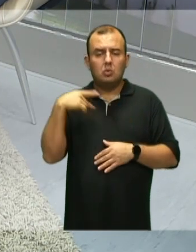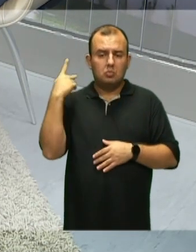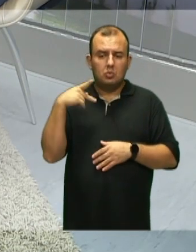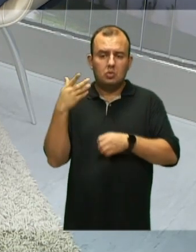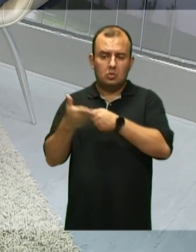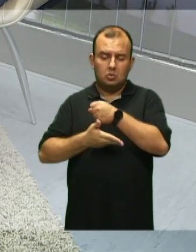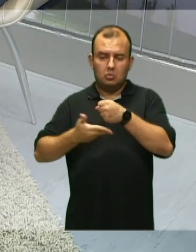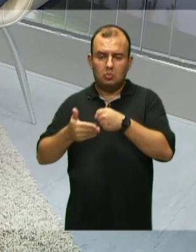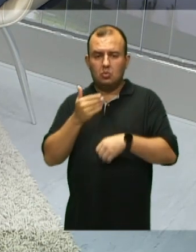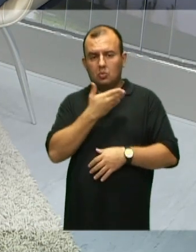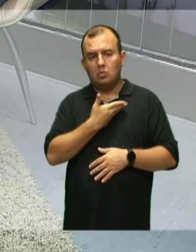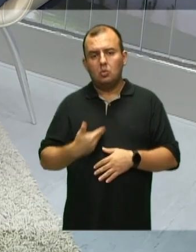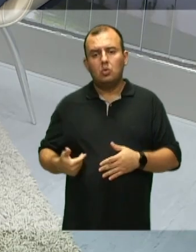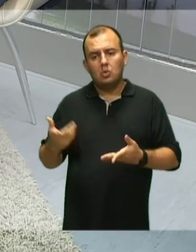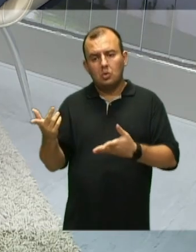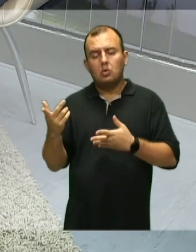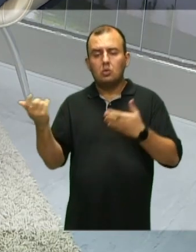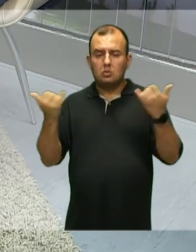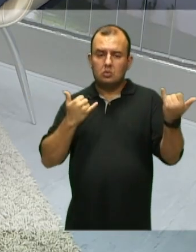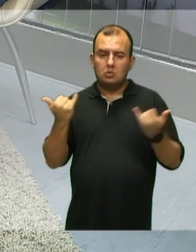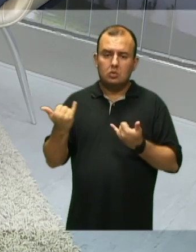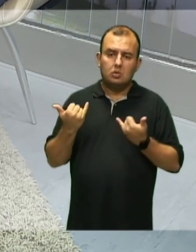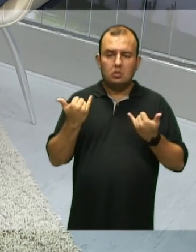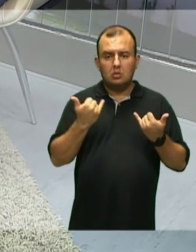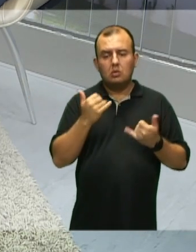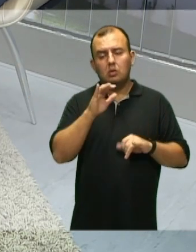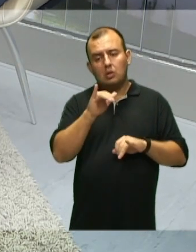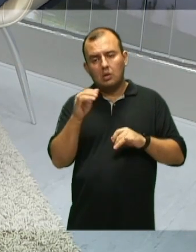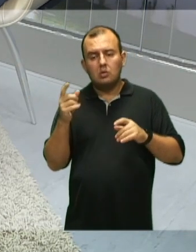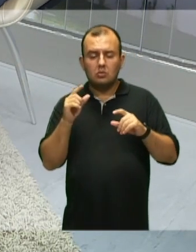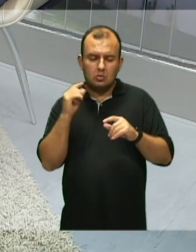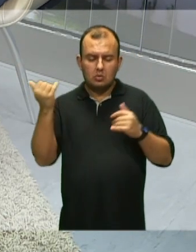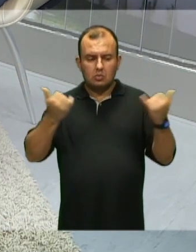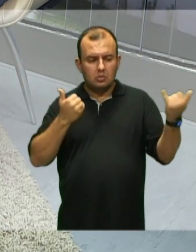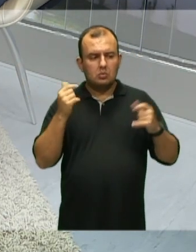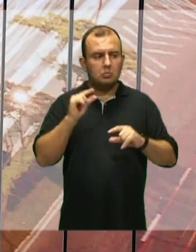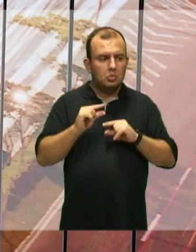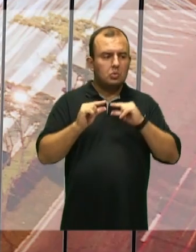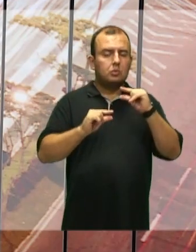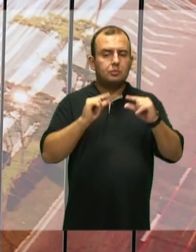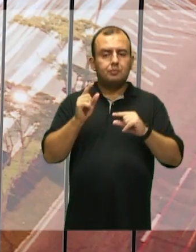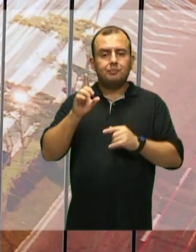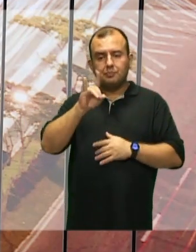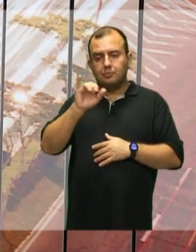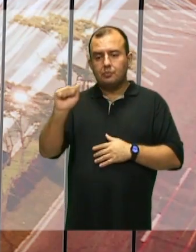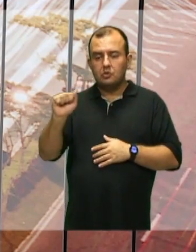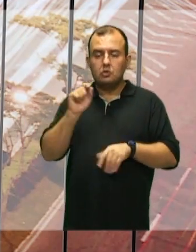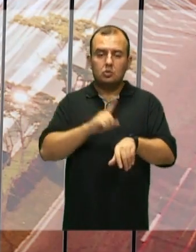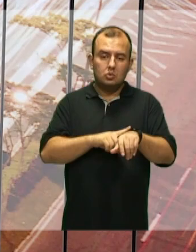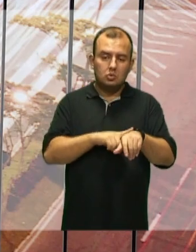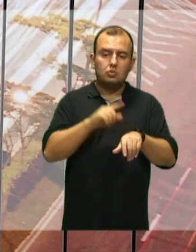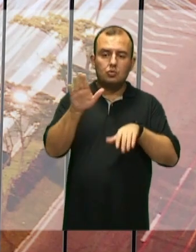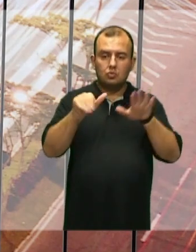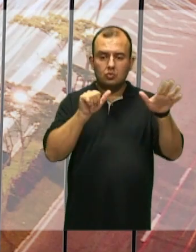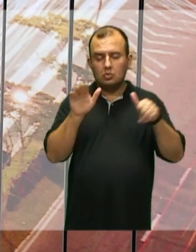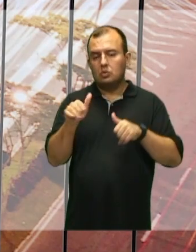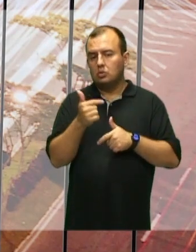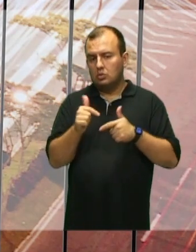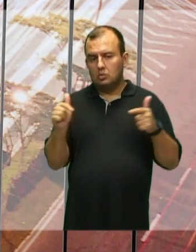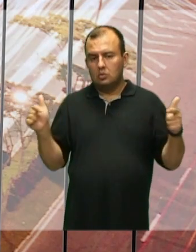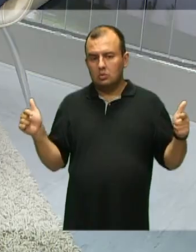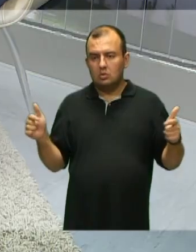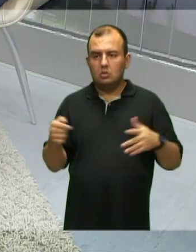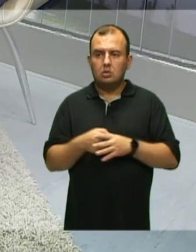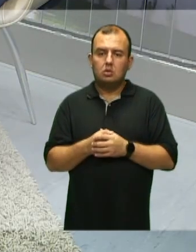da base do governo como é o caso do senhor a gente vai ouvindo uma coisa aqui outra coisa ali mas o dia a data de quando que vão começar a chamar Não não